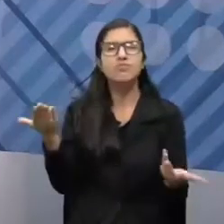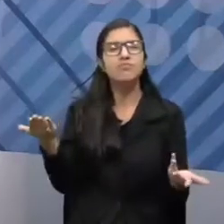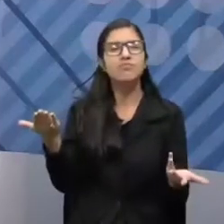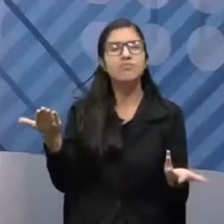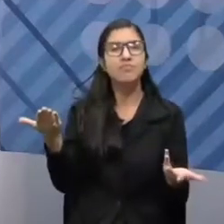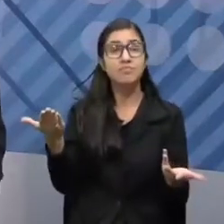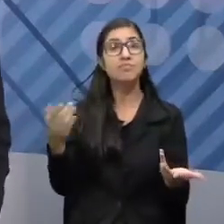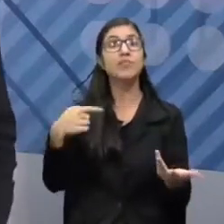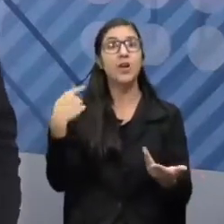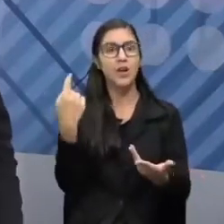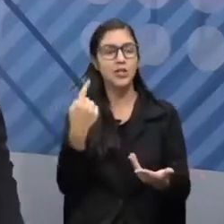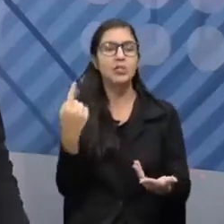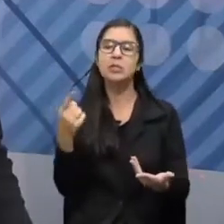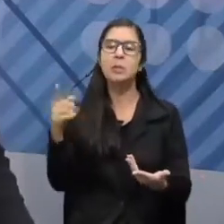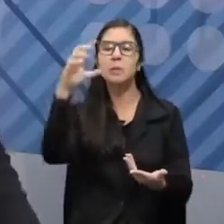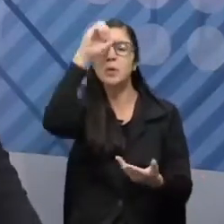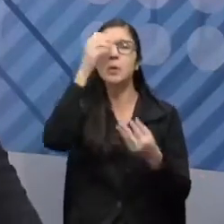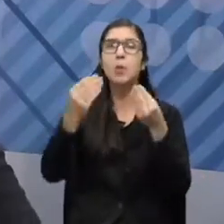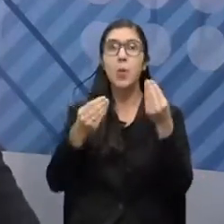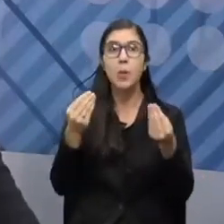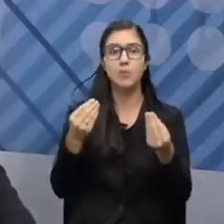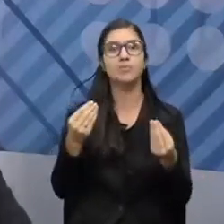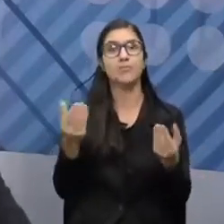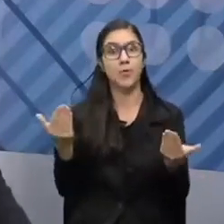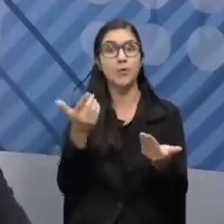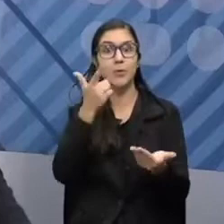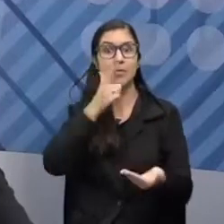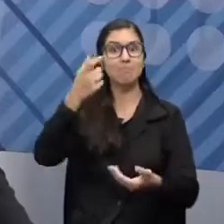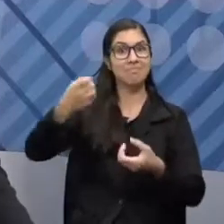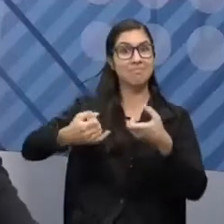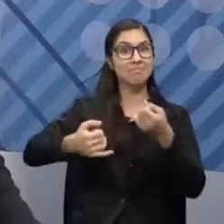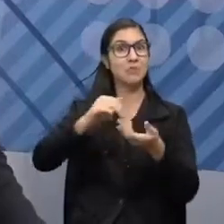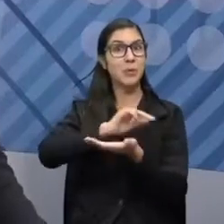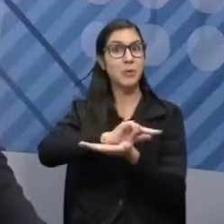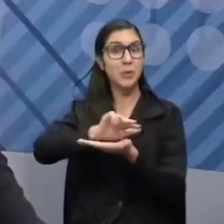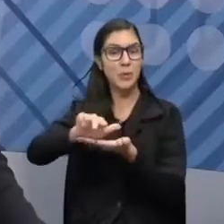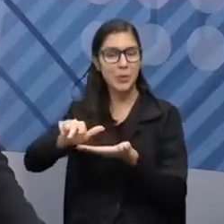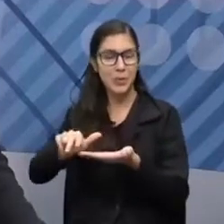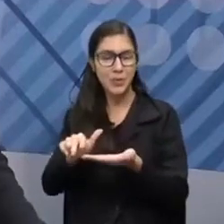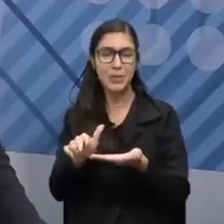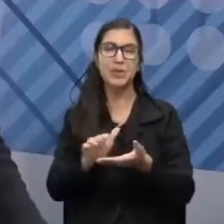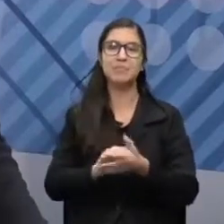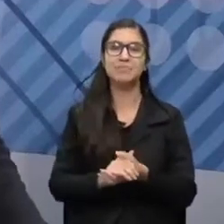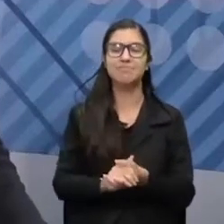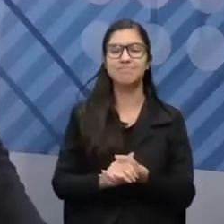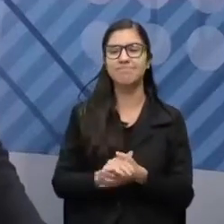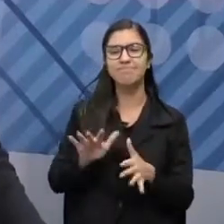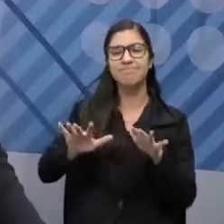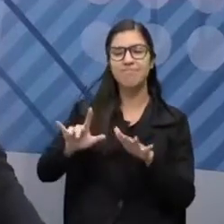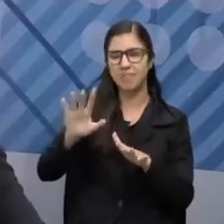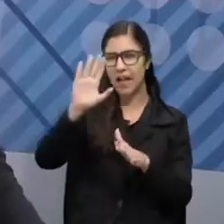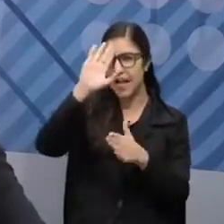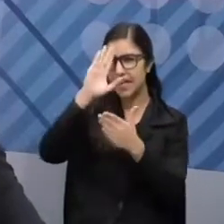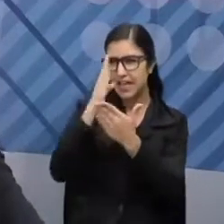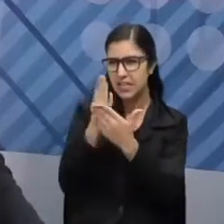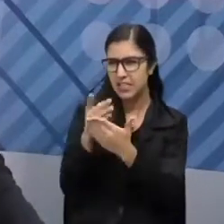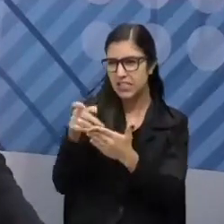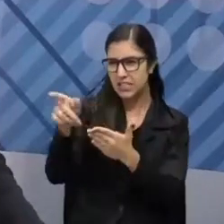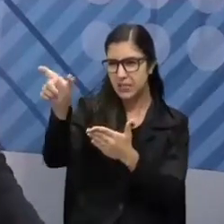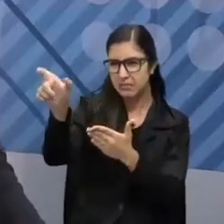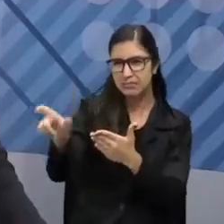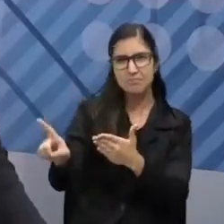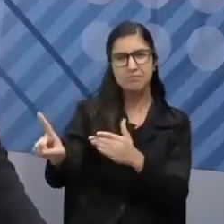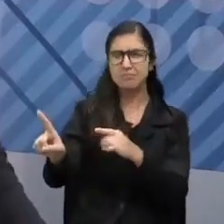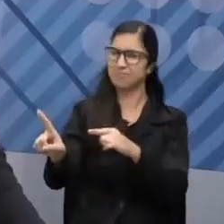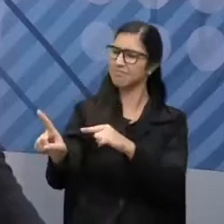desmistificar muitas situações em que nós não acreditamos no potencial de alguém